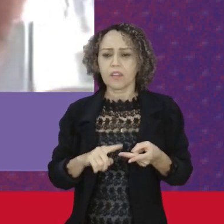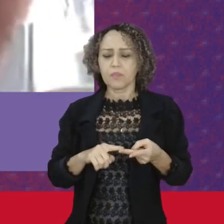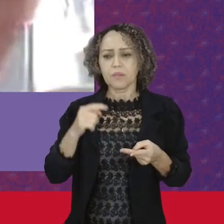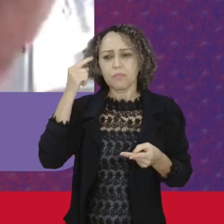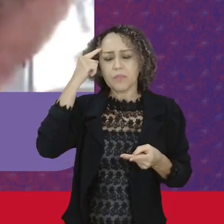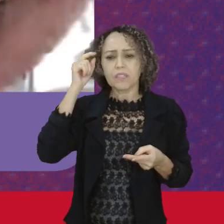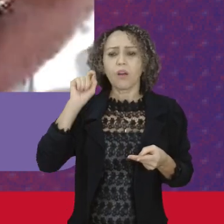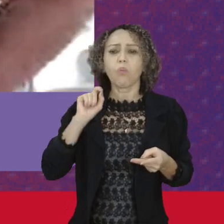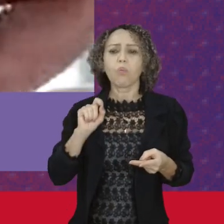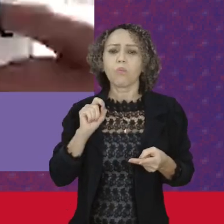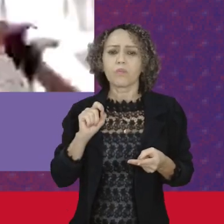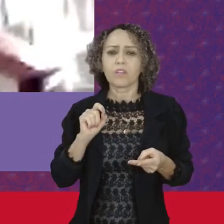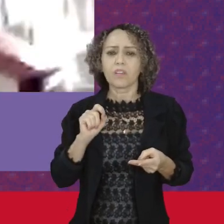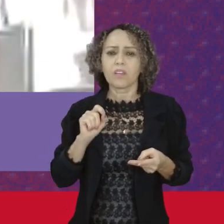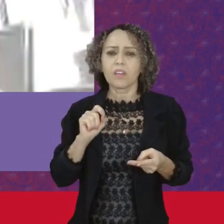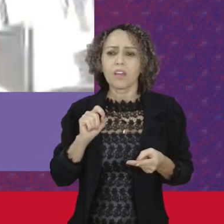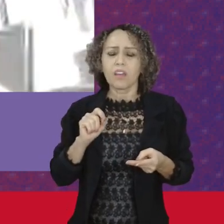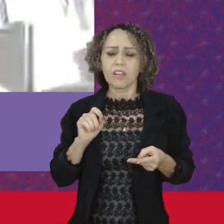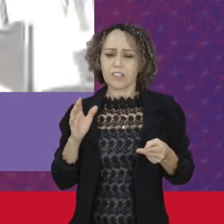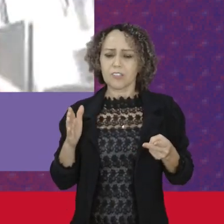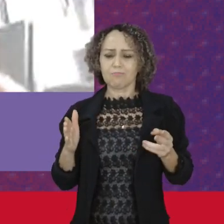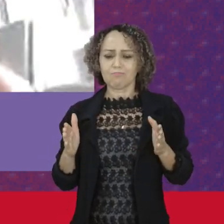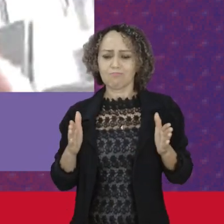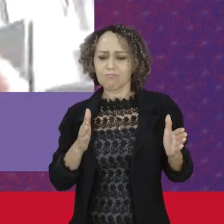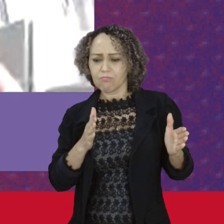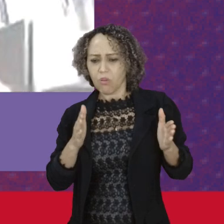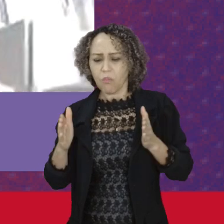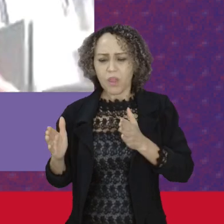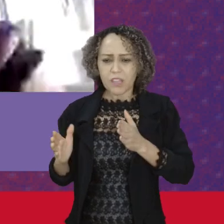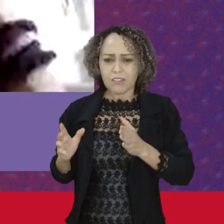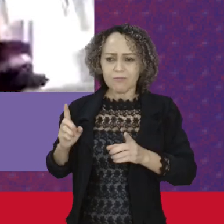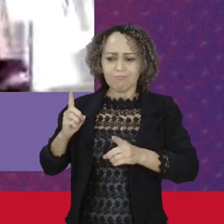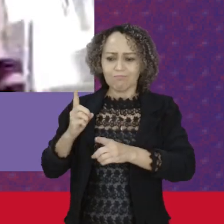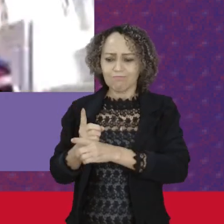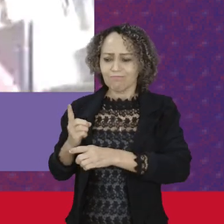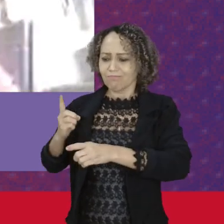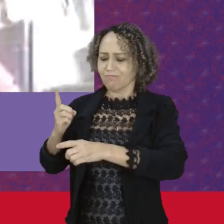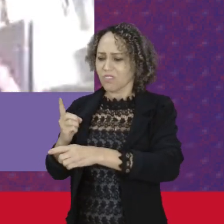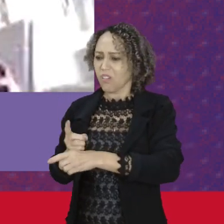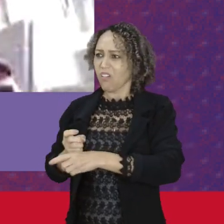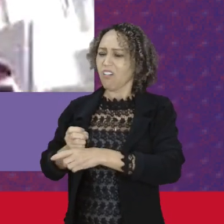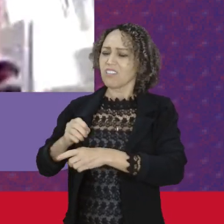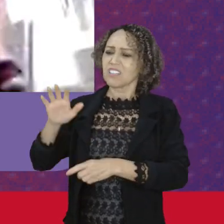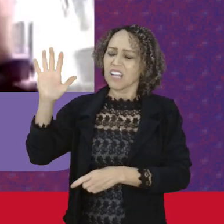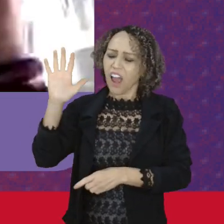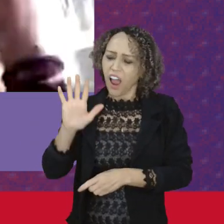esse momento de encontros tão potentes, encontros nacionais